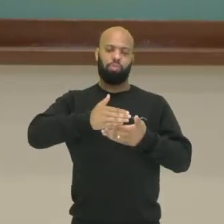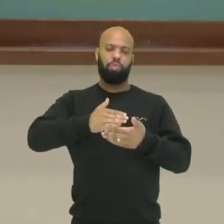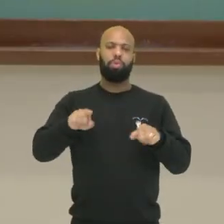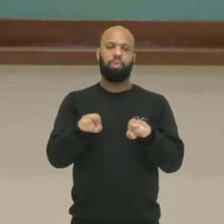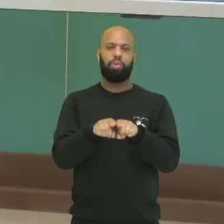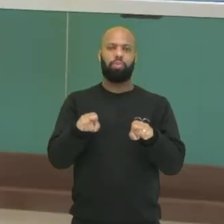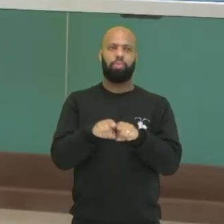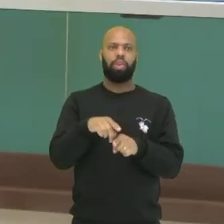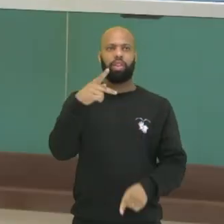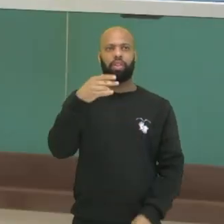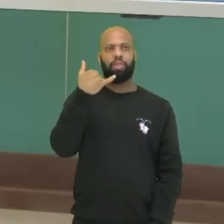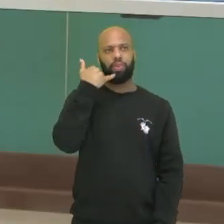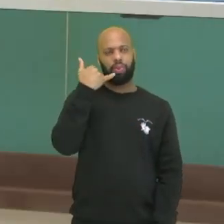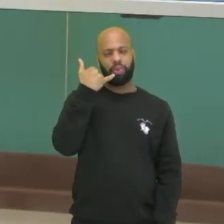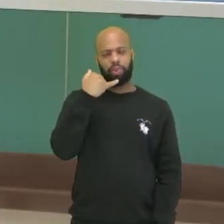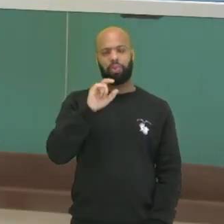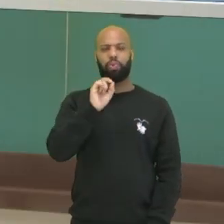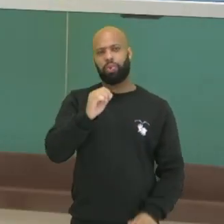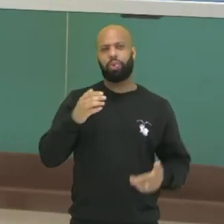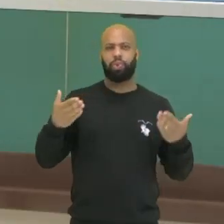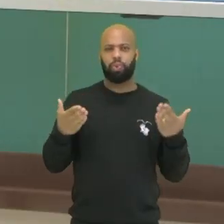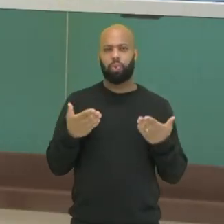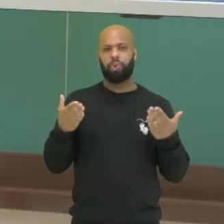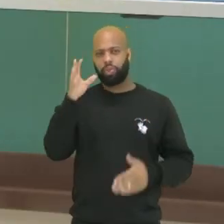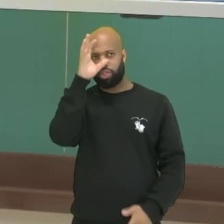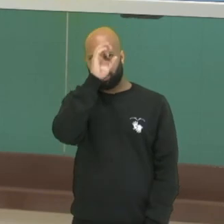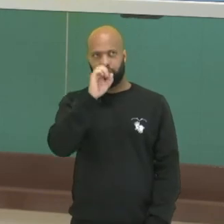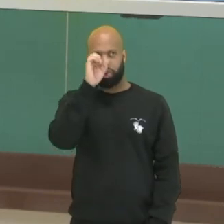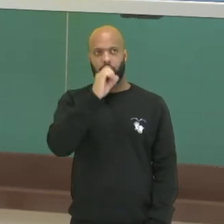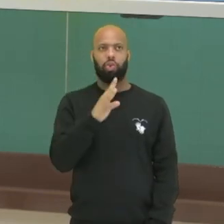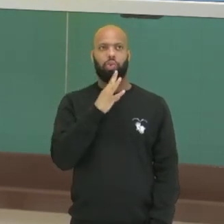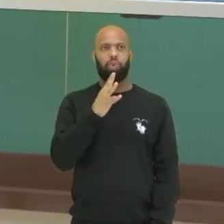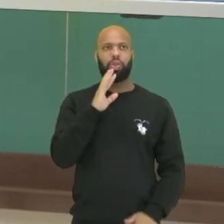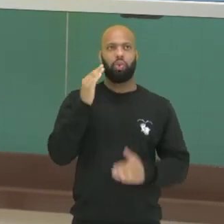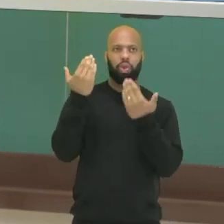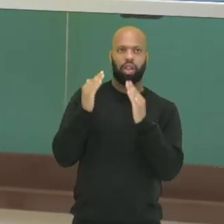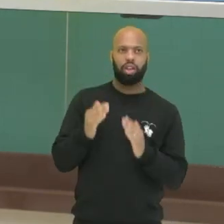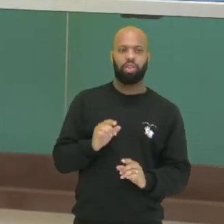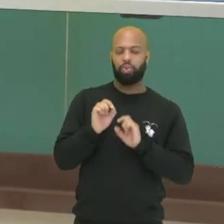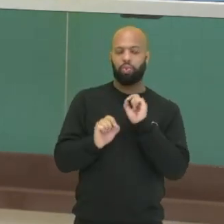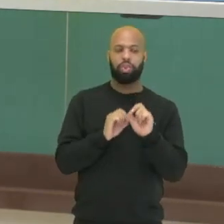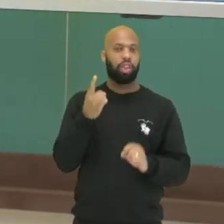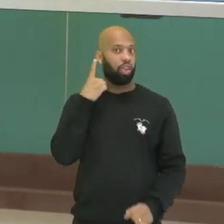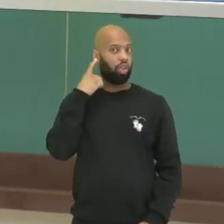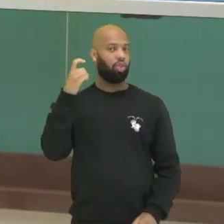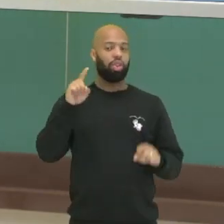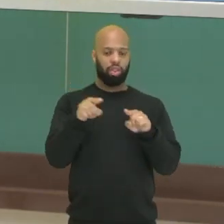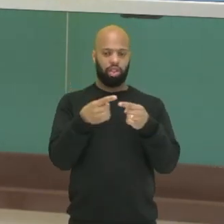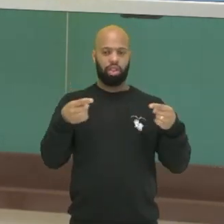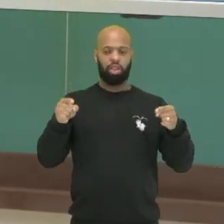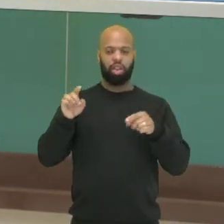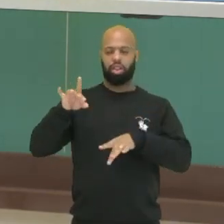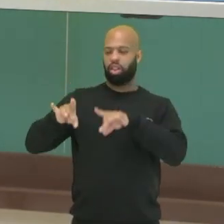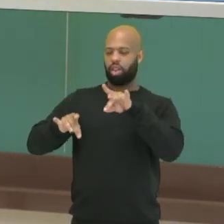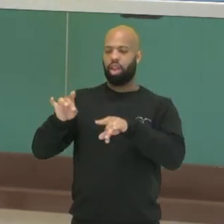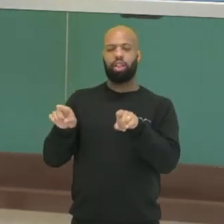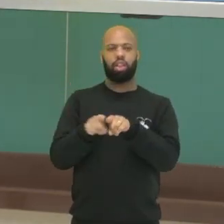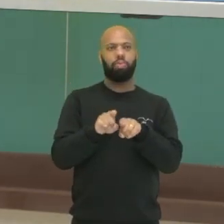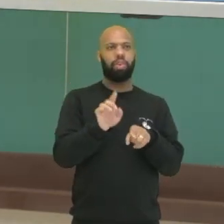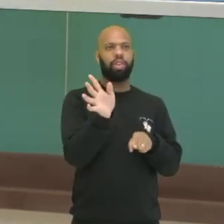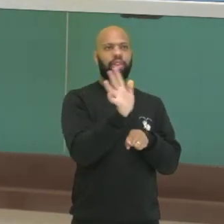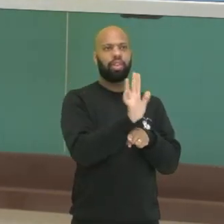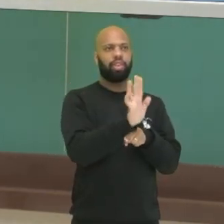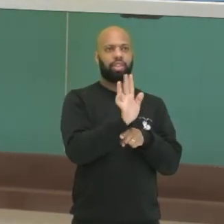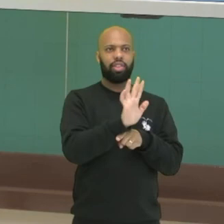smartphone. Bom, galera, nessa aula conhecemos e analisamos a sonoplastia no teatro e no cinema.